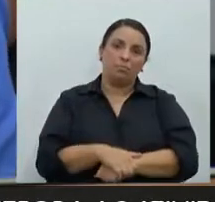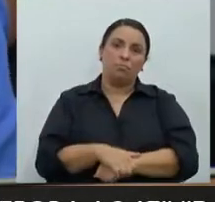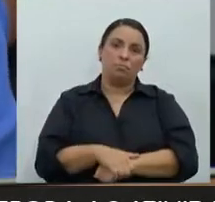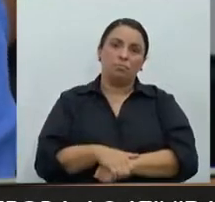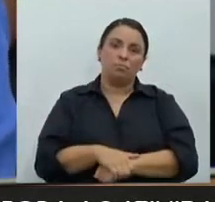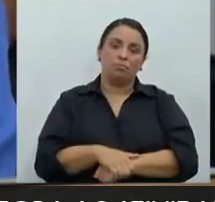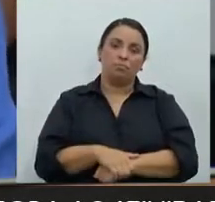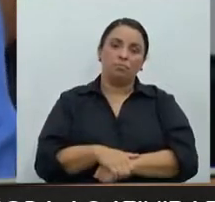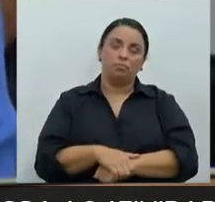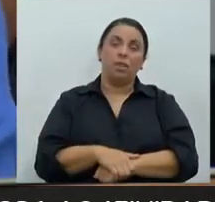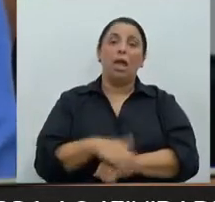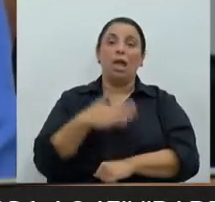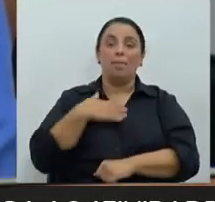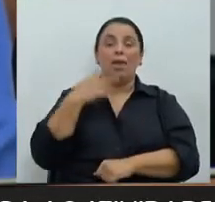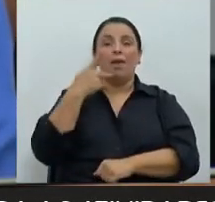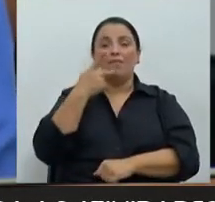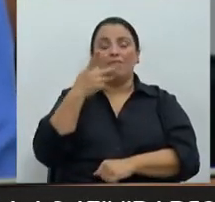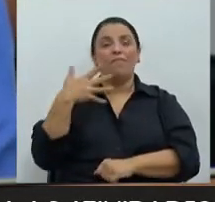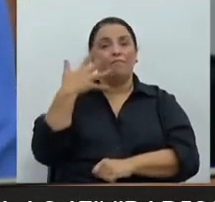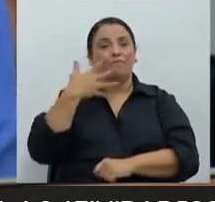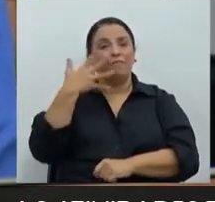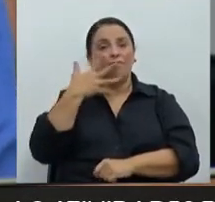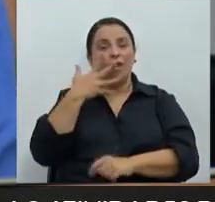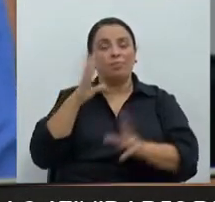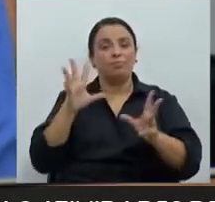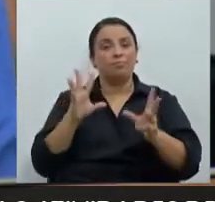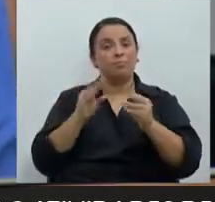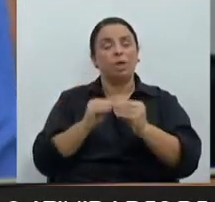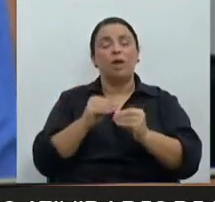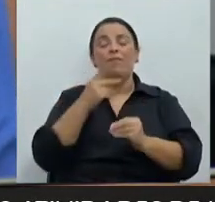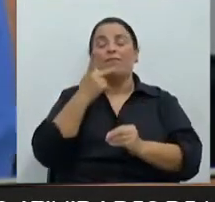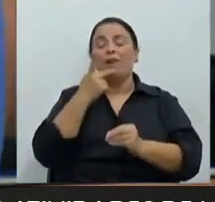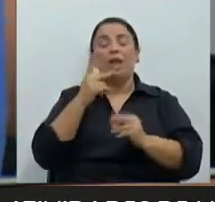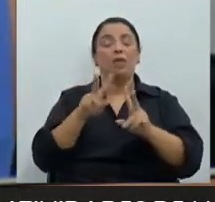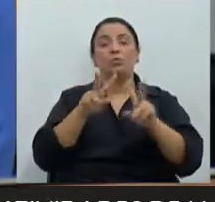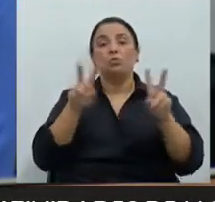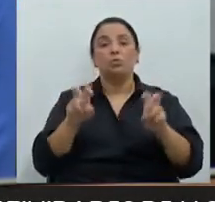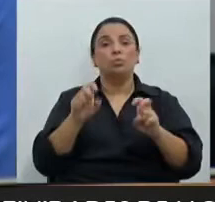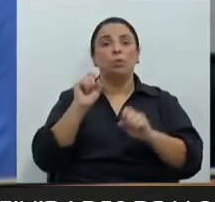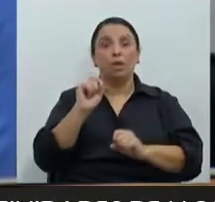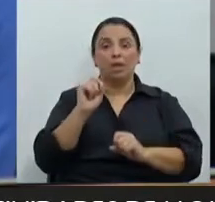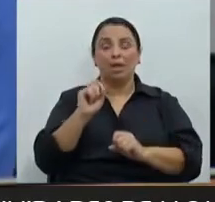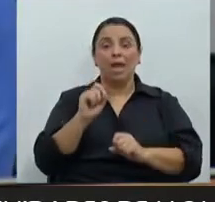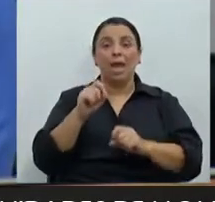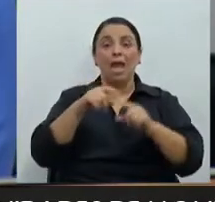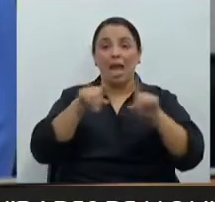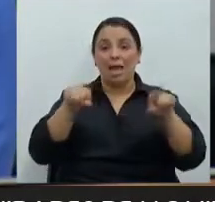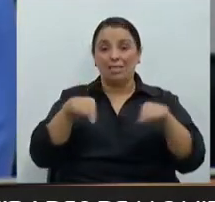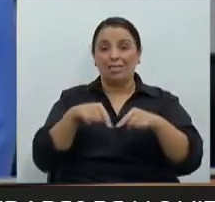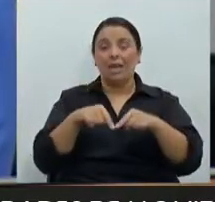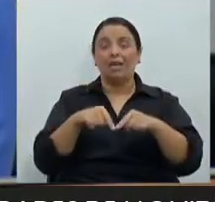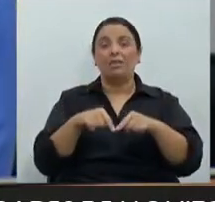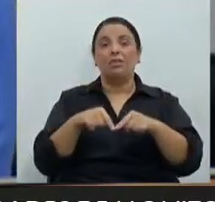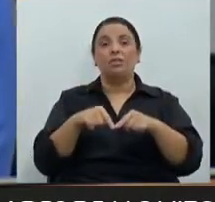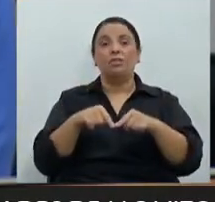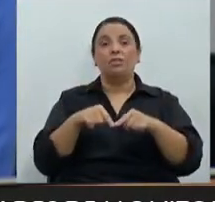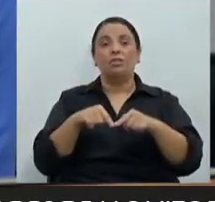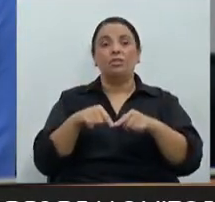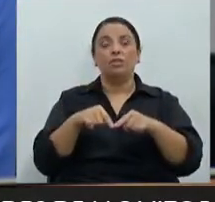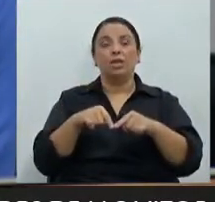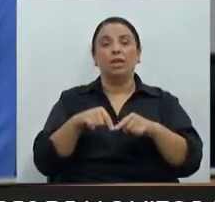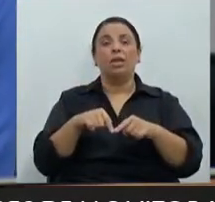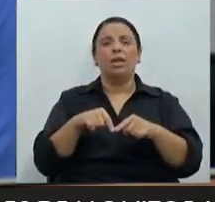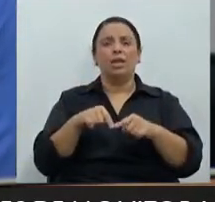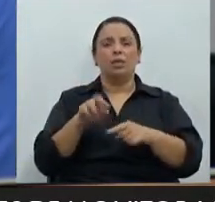Vou fechar minha fala dizendo sobre a sala recurso, que alguém perguntou, acho que